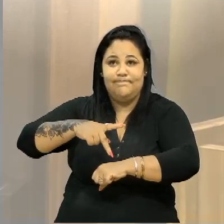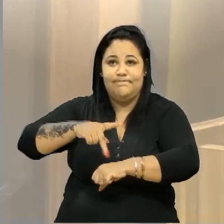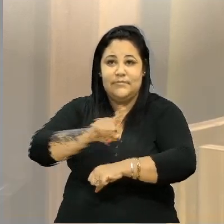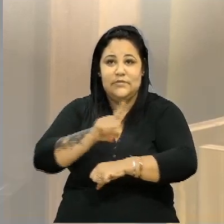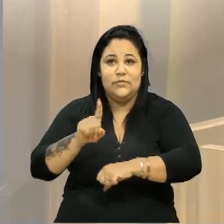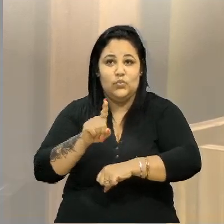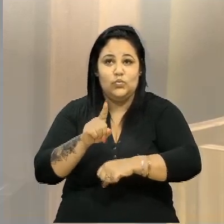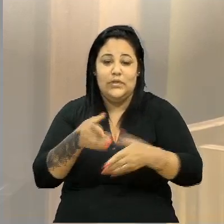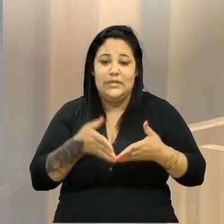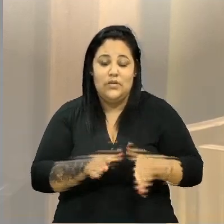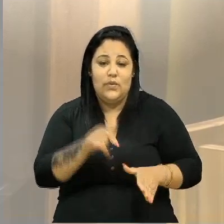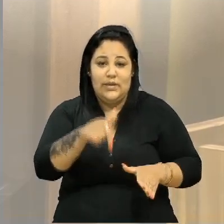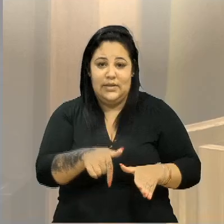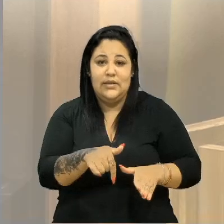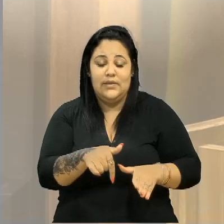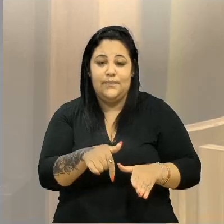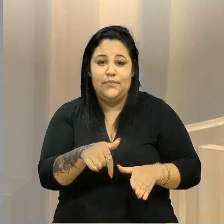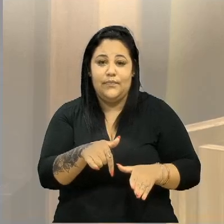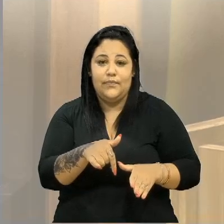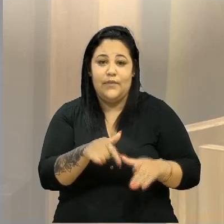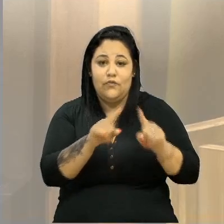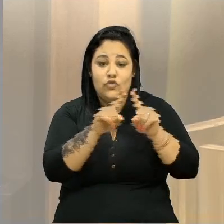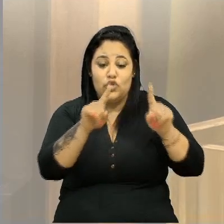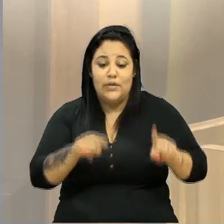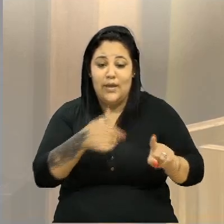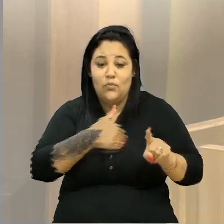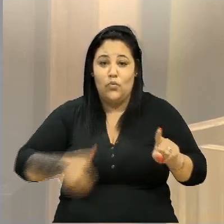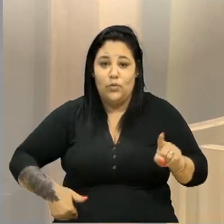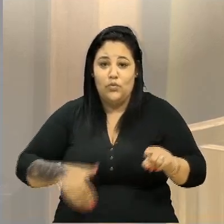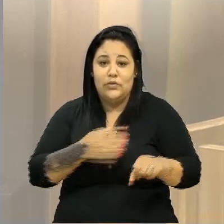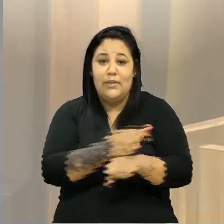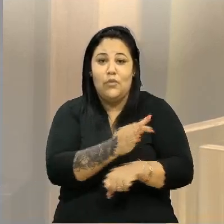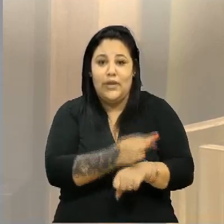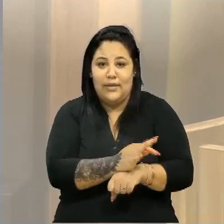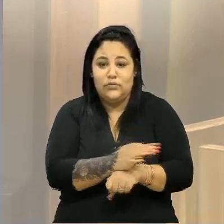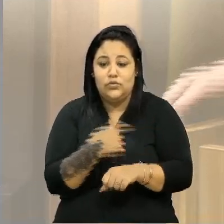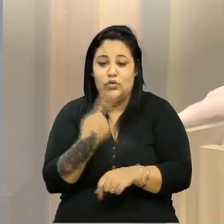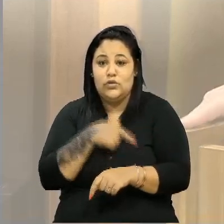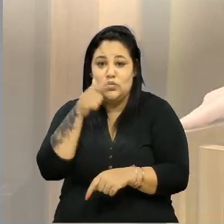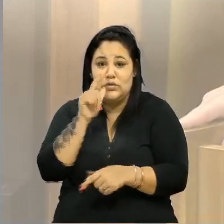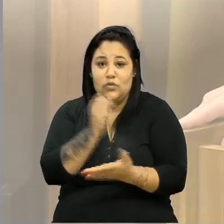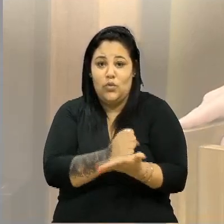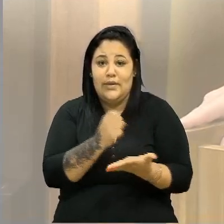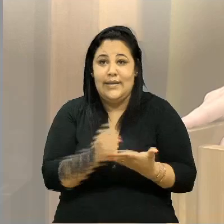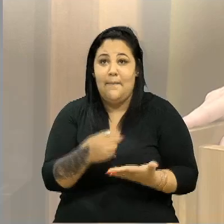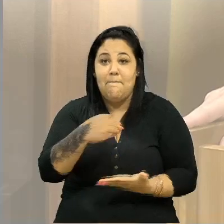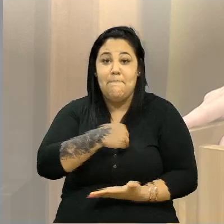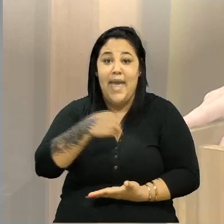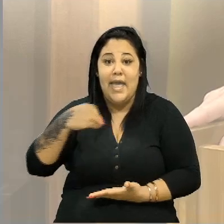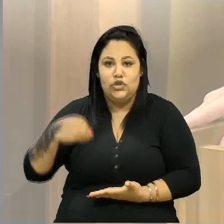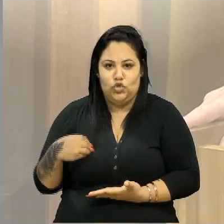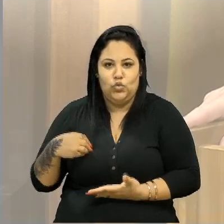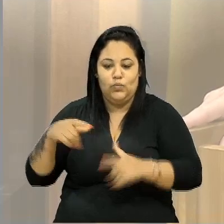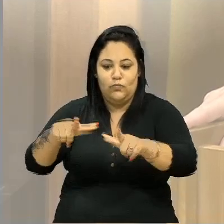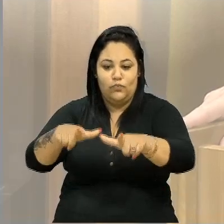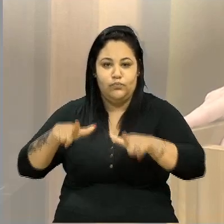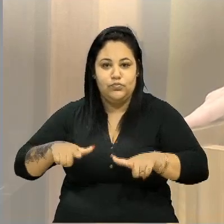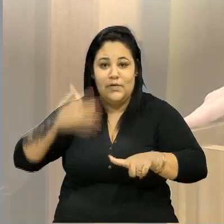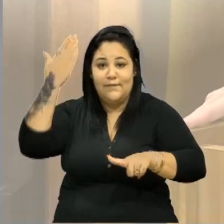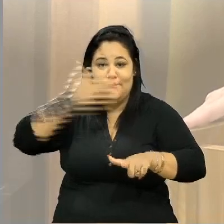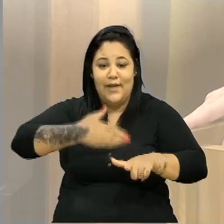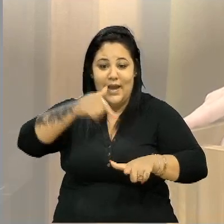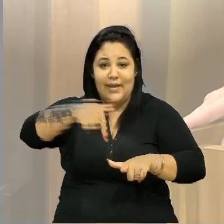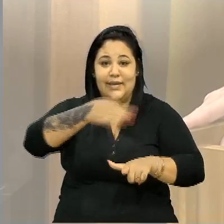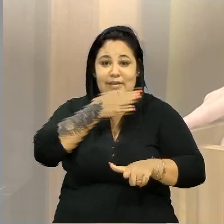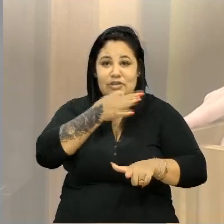Através dessa minha lei aqui, mandada pelo Poder Executivo, a gente conseguiu contratar médicos que eram formados com diploma validado em Caxias do Sul, que até